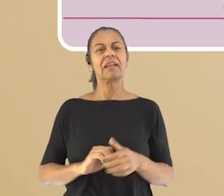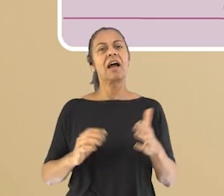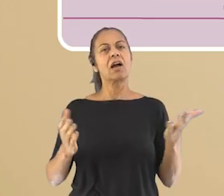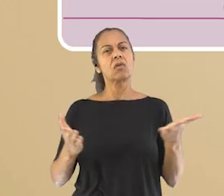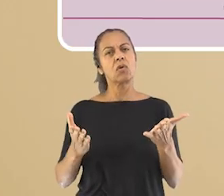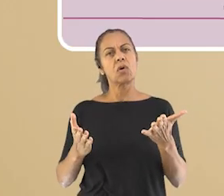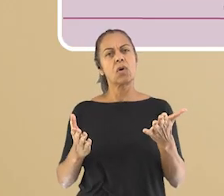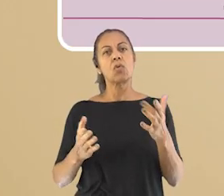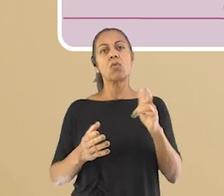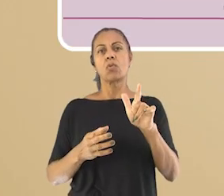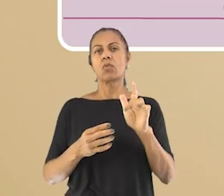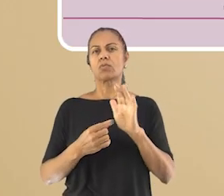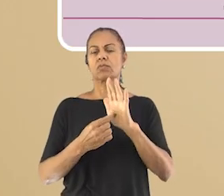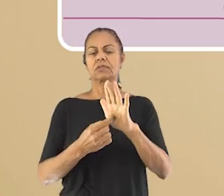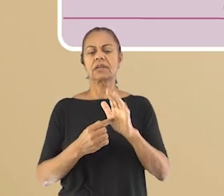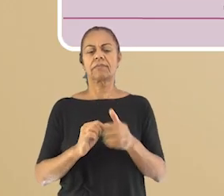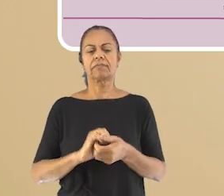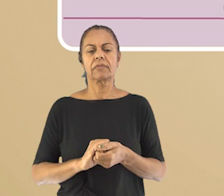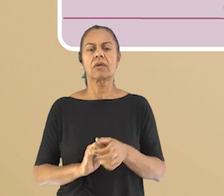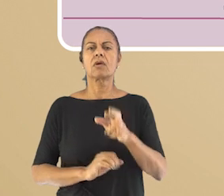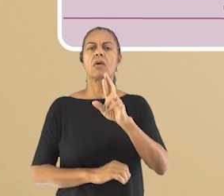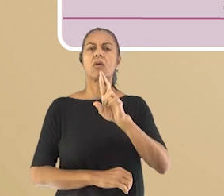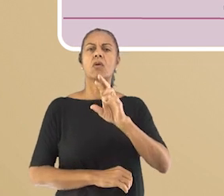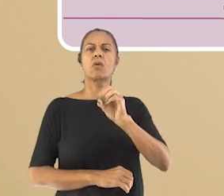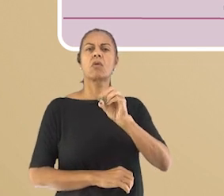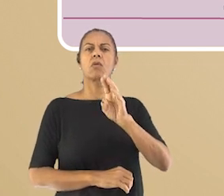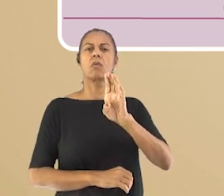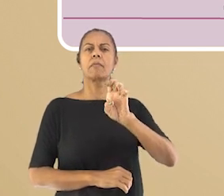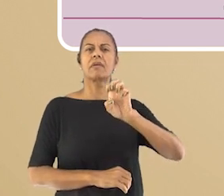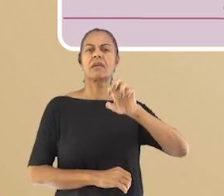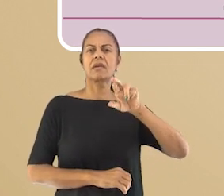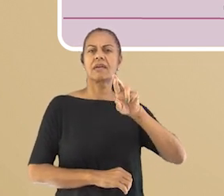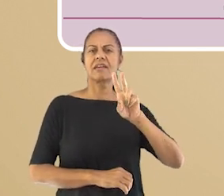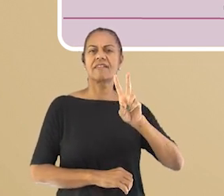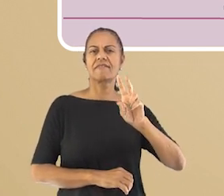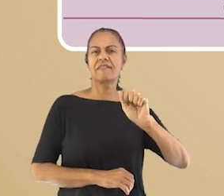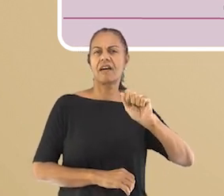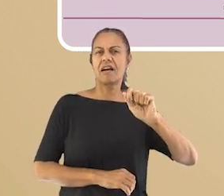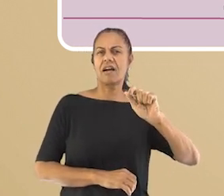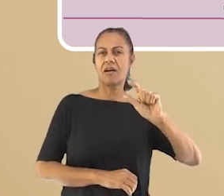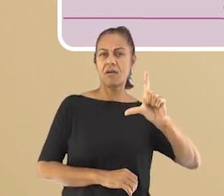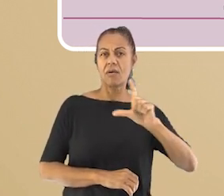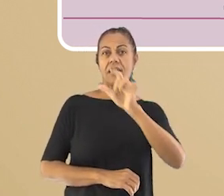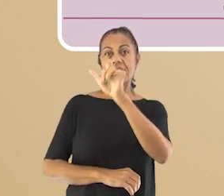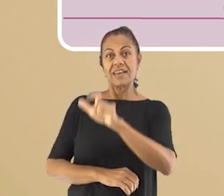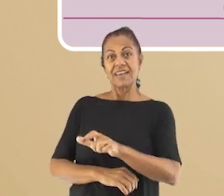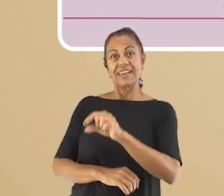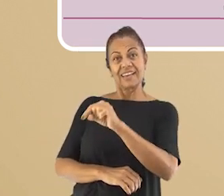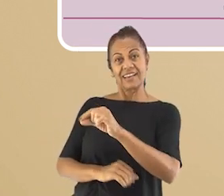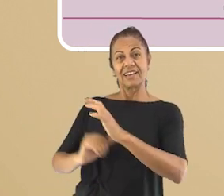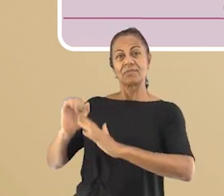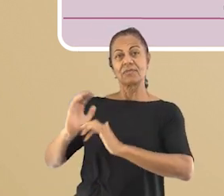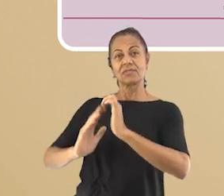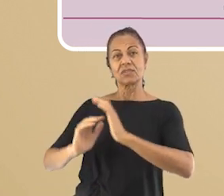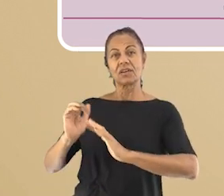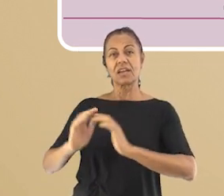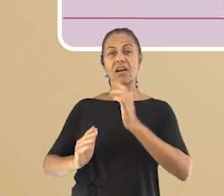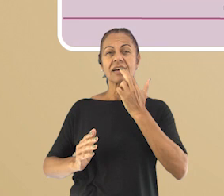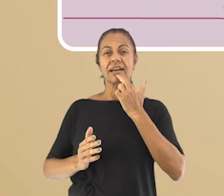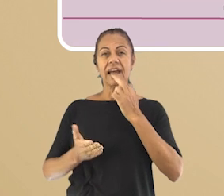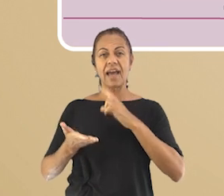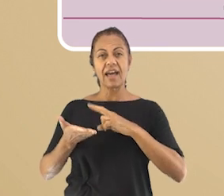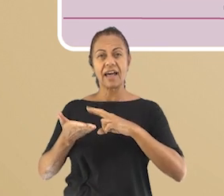situação. Roberval, ele é carteiro, que é o profissional que distribui correspondência que